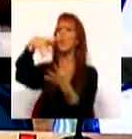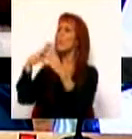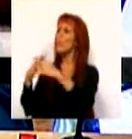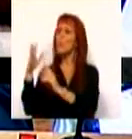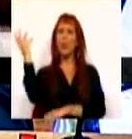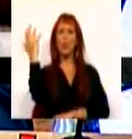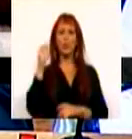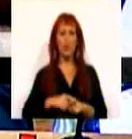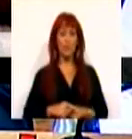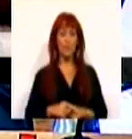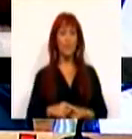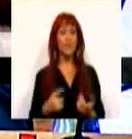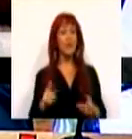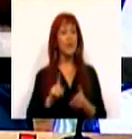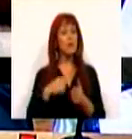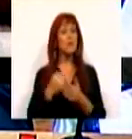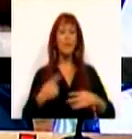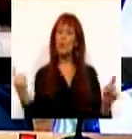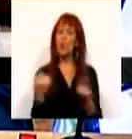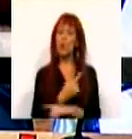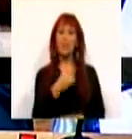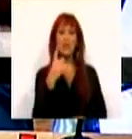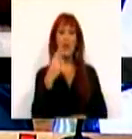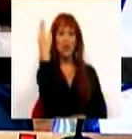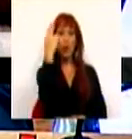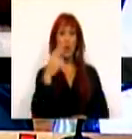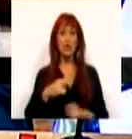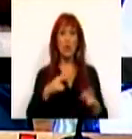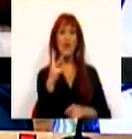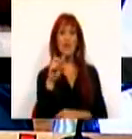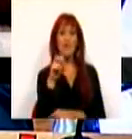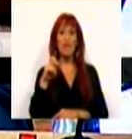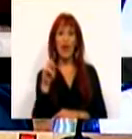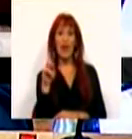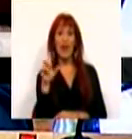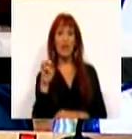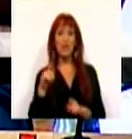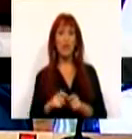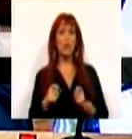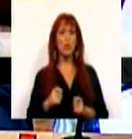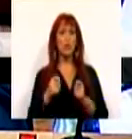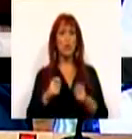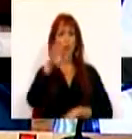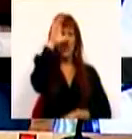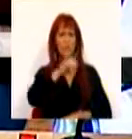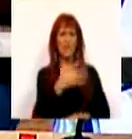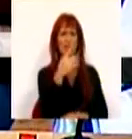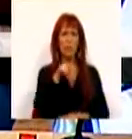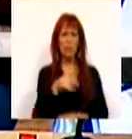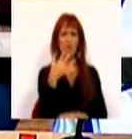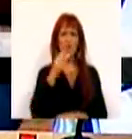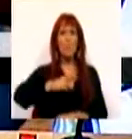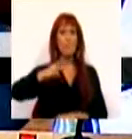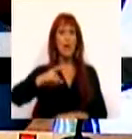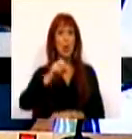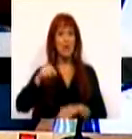culturais. Consumámos a aquisição de 6 quadros da pintora Vieira da Silva num investimento de Estado estimado em 5,5 milhões de